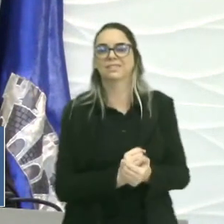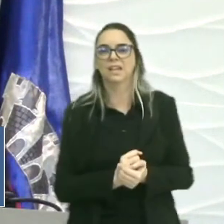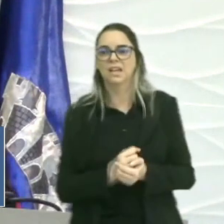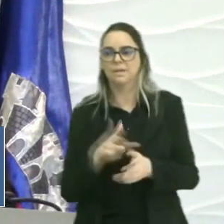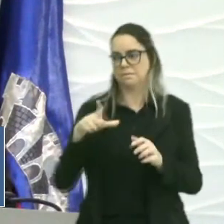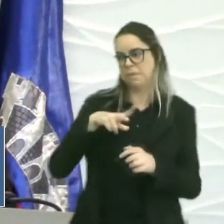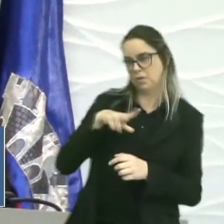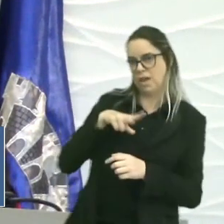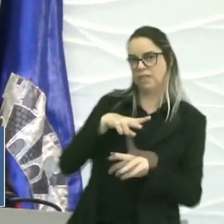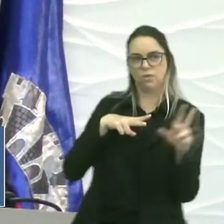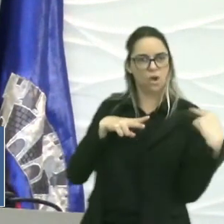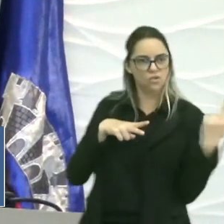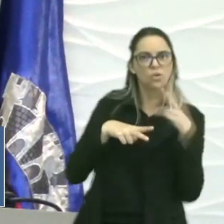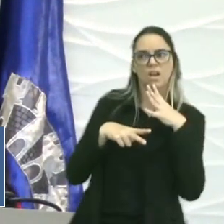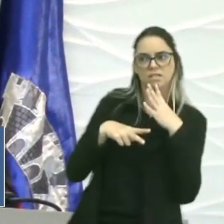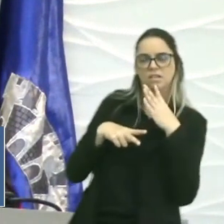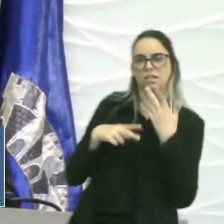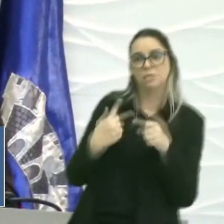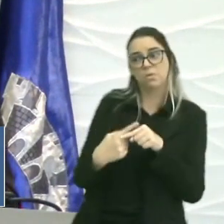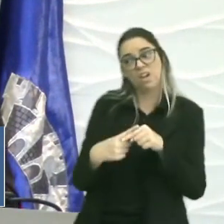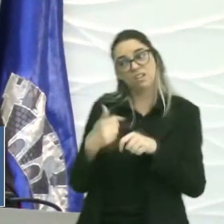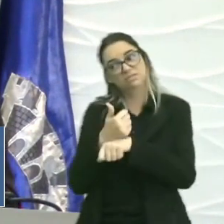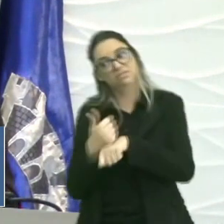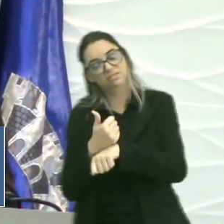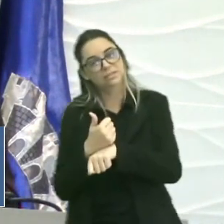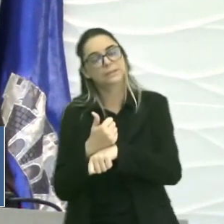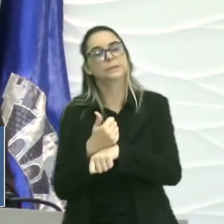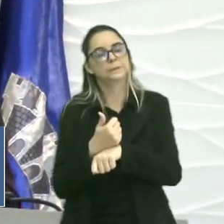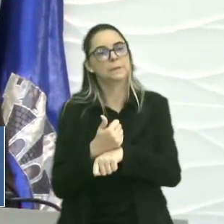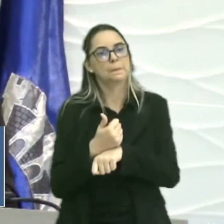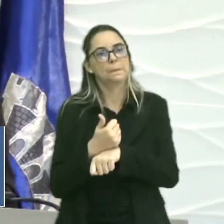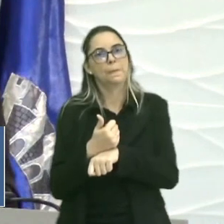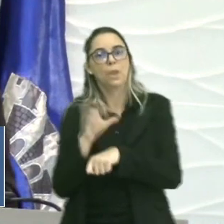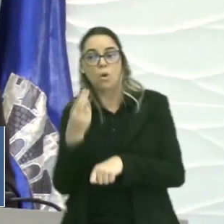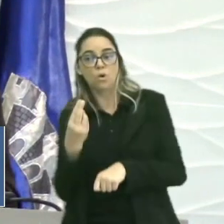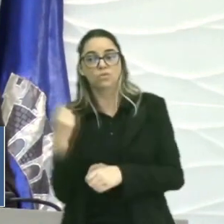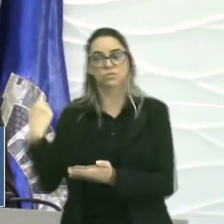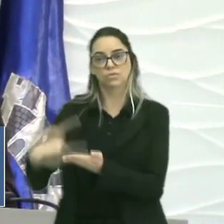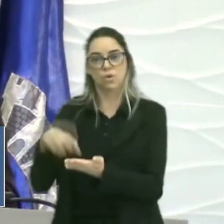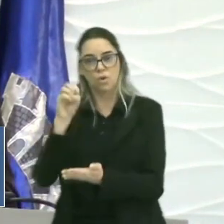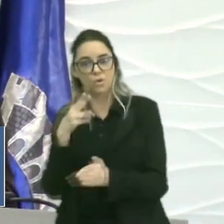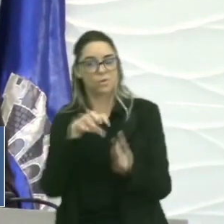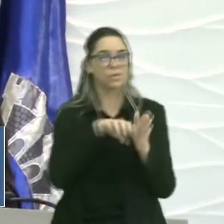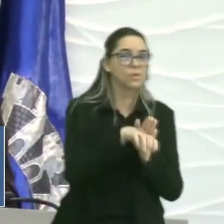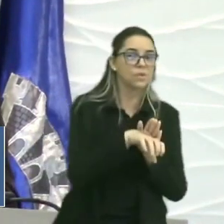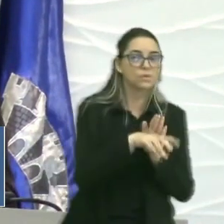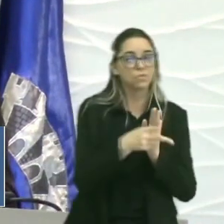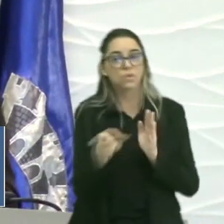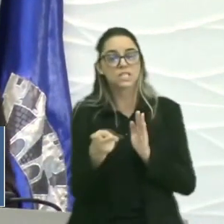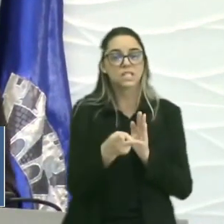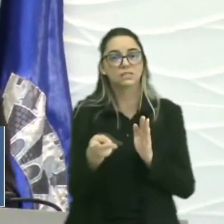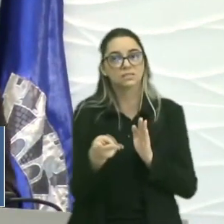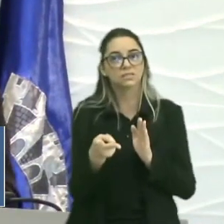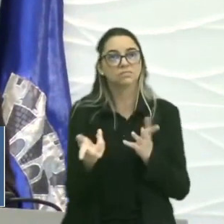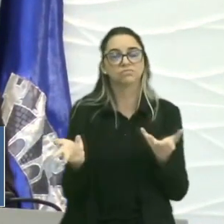nosso município que existem profissionais em nosso município, sejam eles contratados ou efetivos, os quais citei aqui